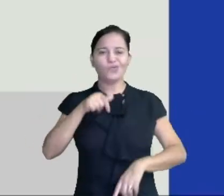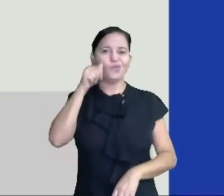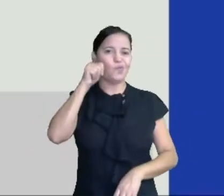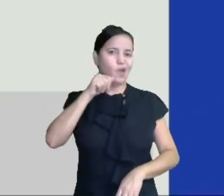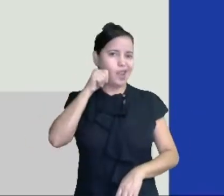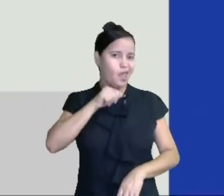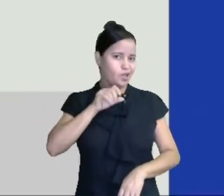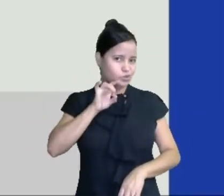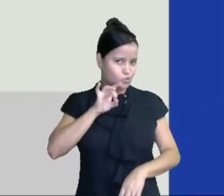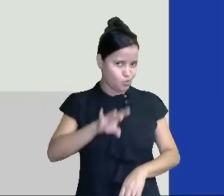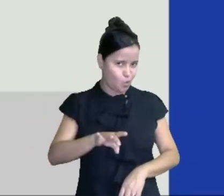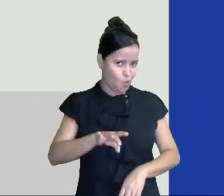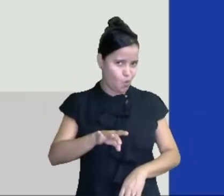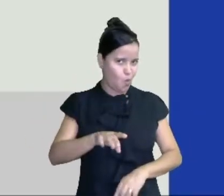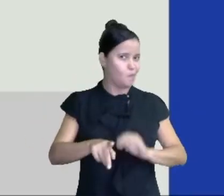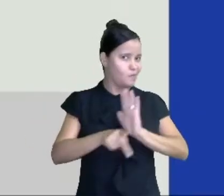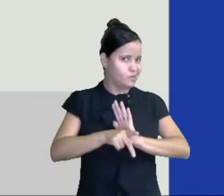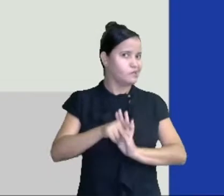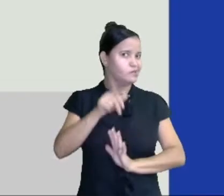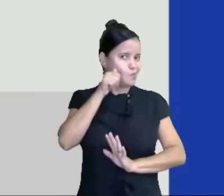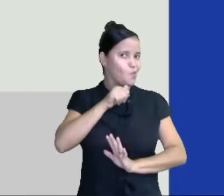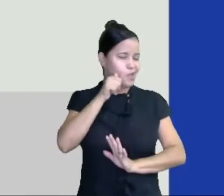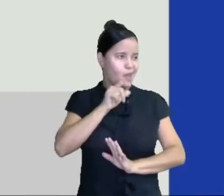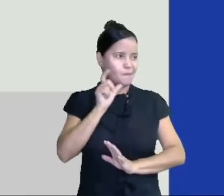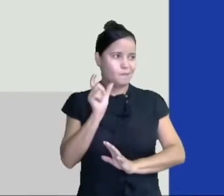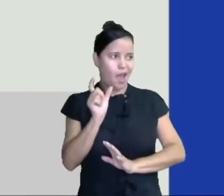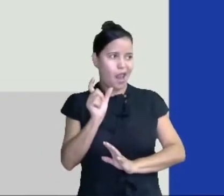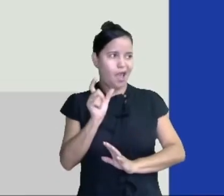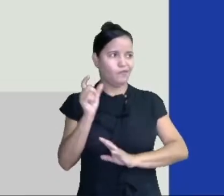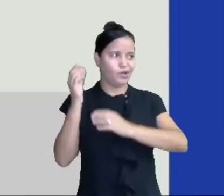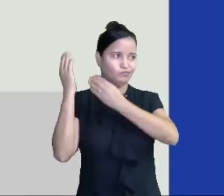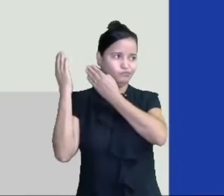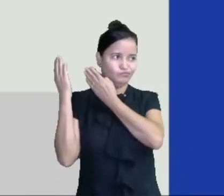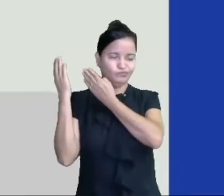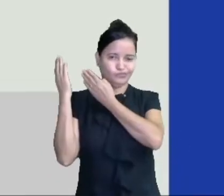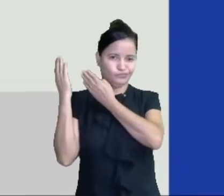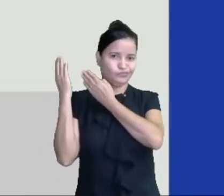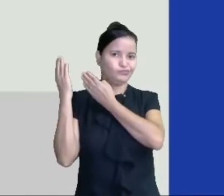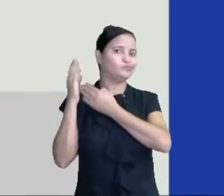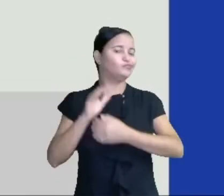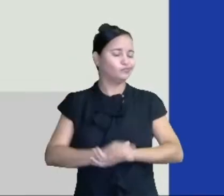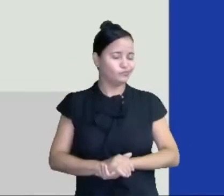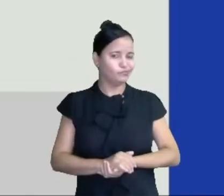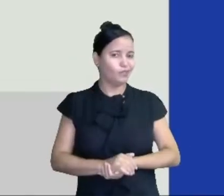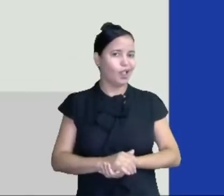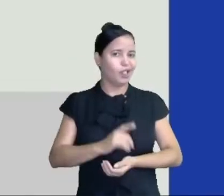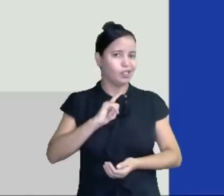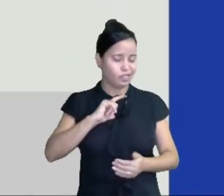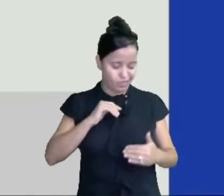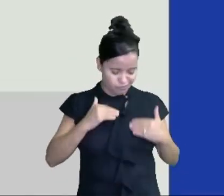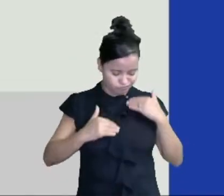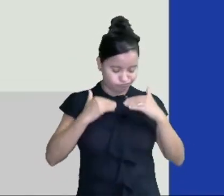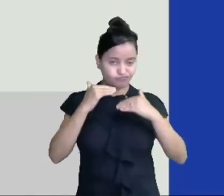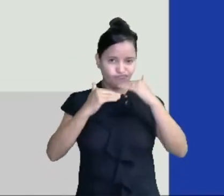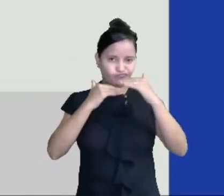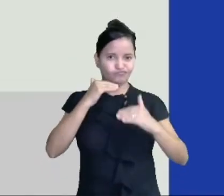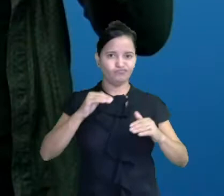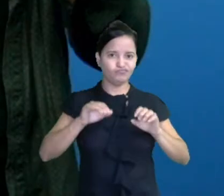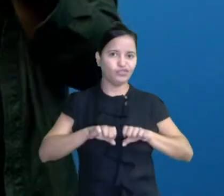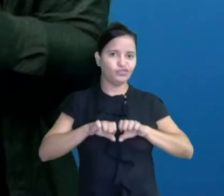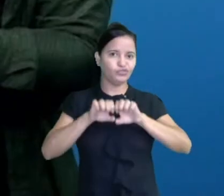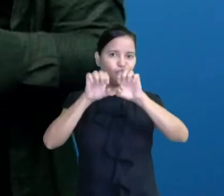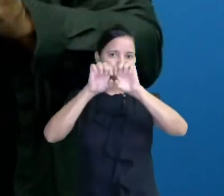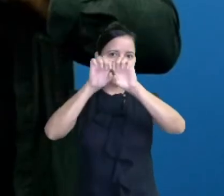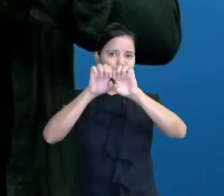adolescência, dessa travessia para a vida adulta, desse desenvolvimento das estruturas corporais que estão associadas